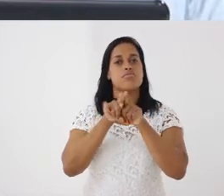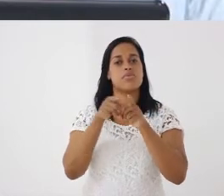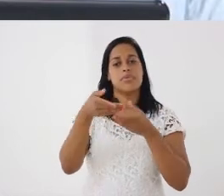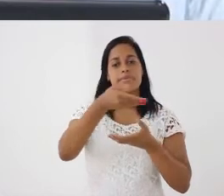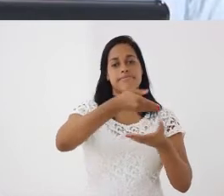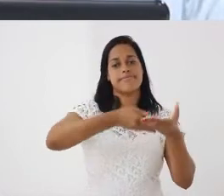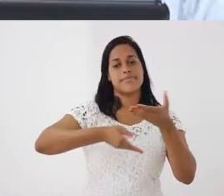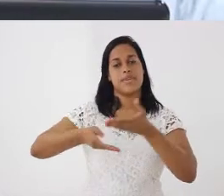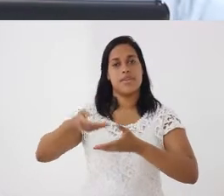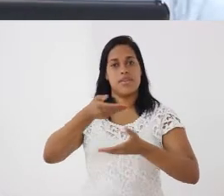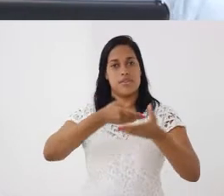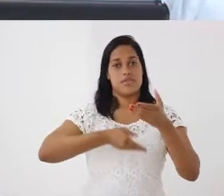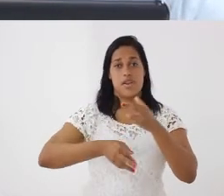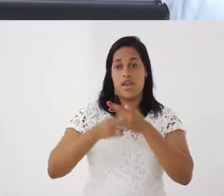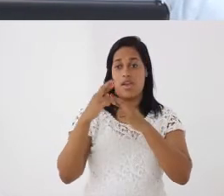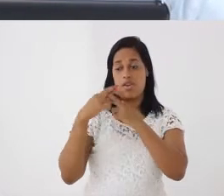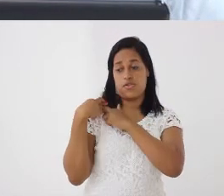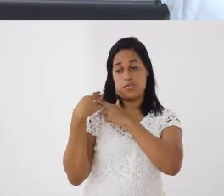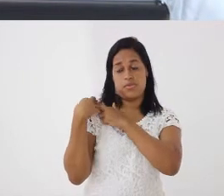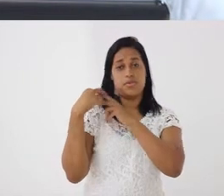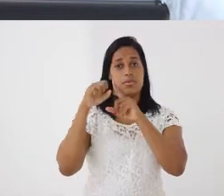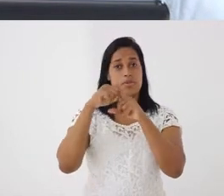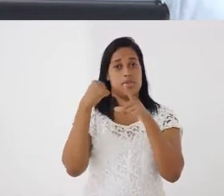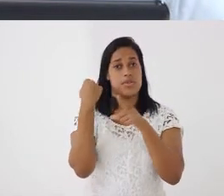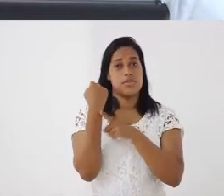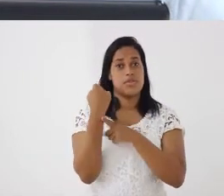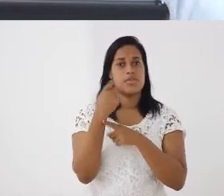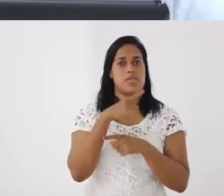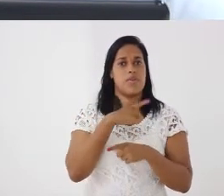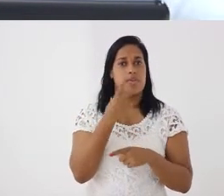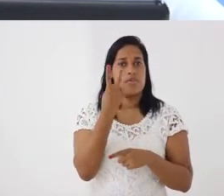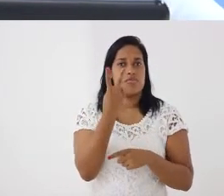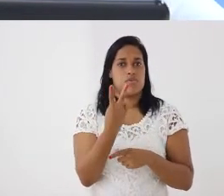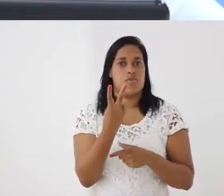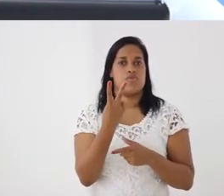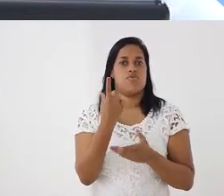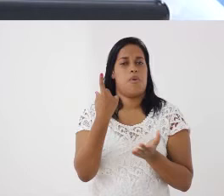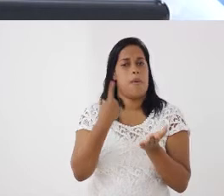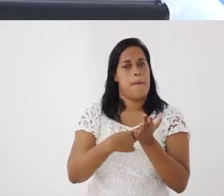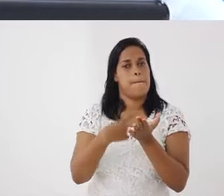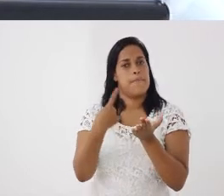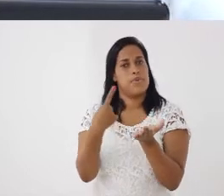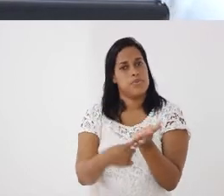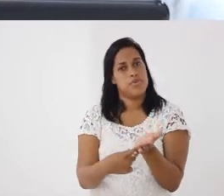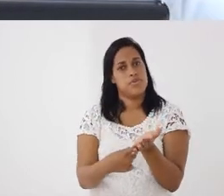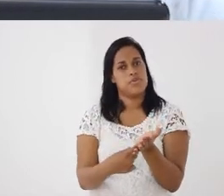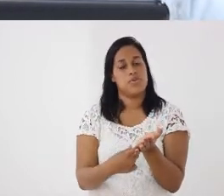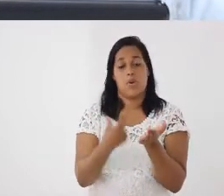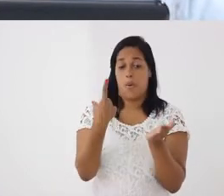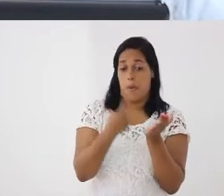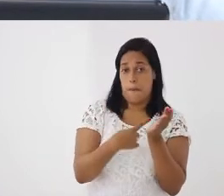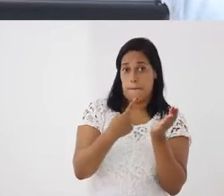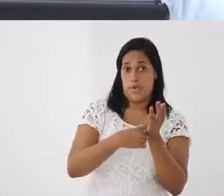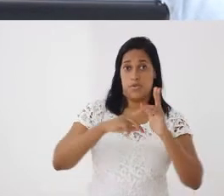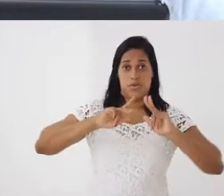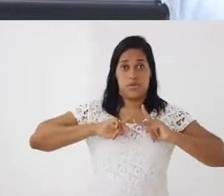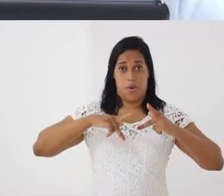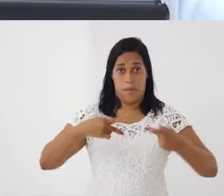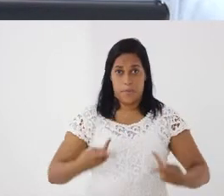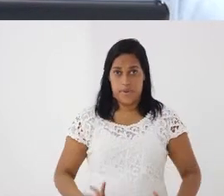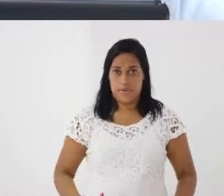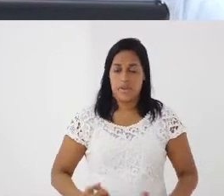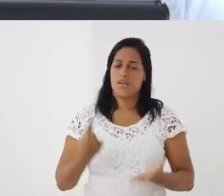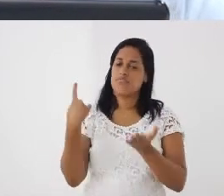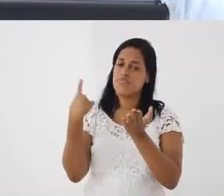interagem. A responsabilidade social possui 2 compromissos: o compromisso com a humanidade